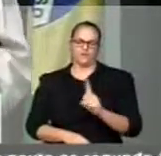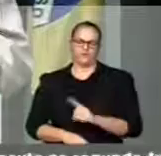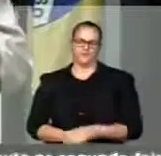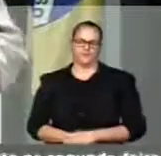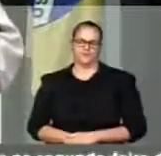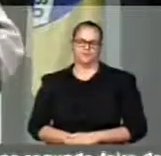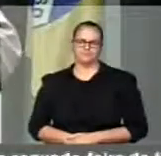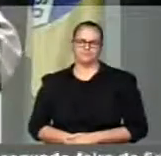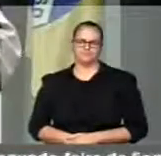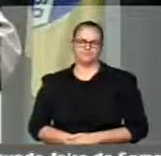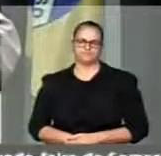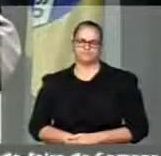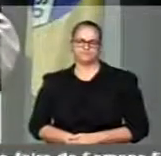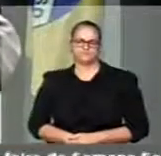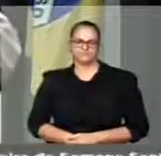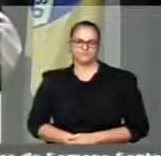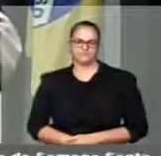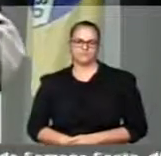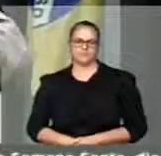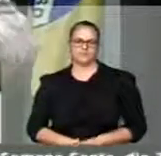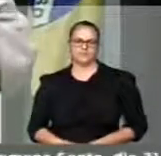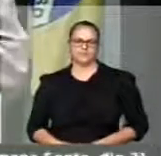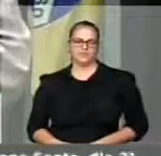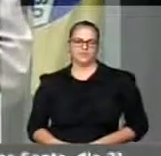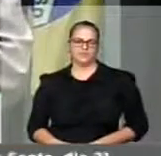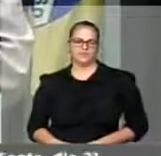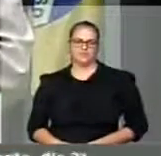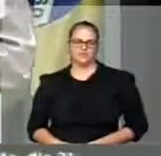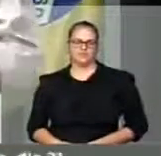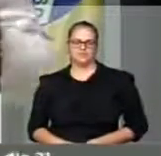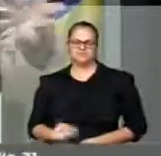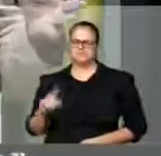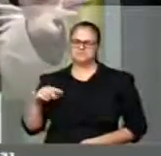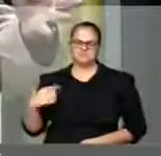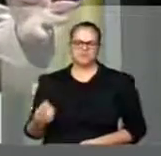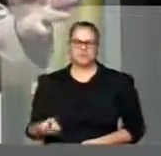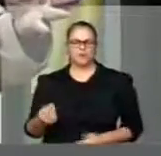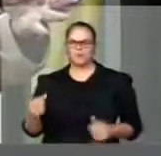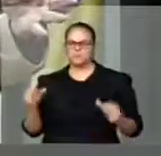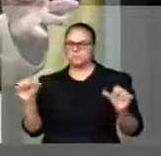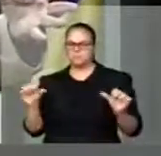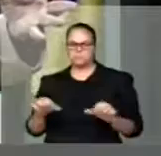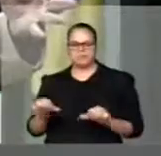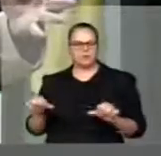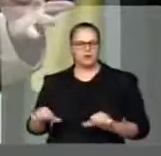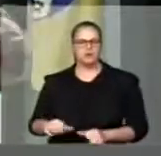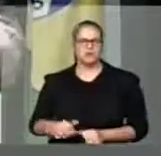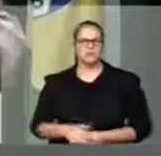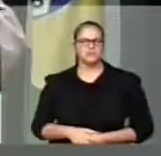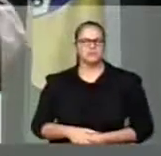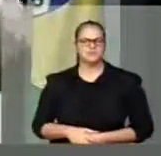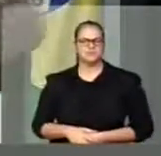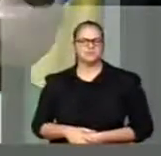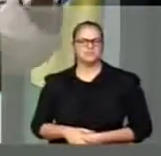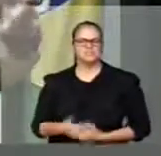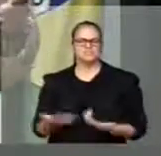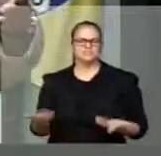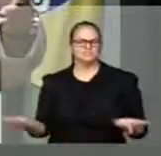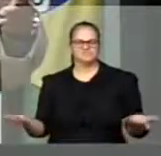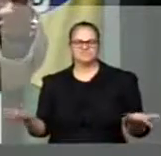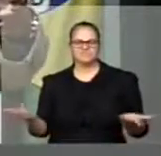E essa arrecadação foi se sofisticando. E a tal história. Quando muita